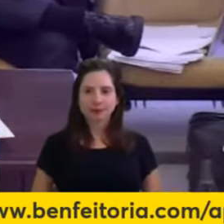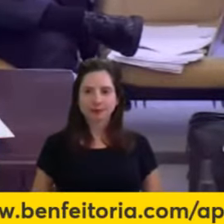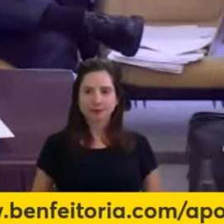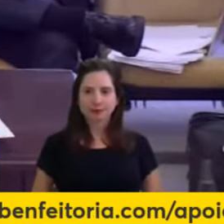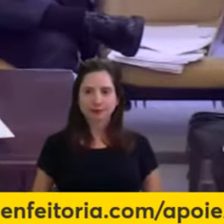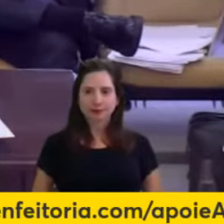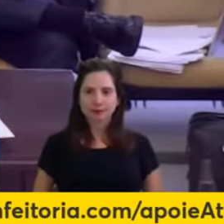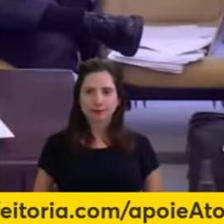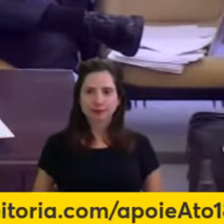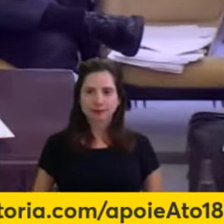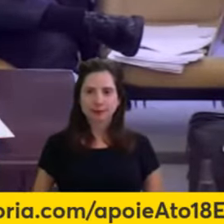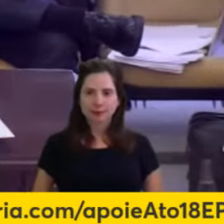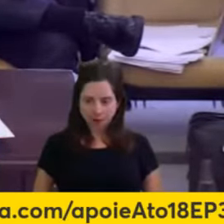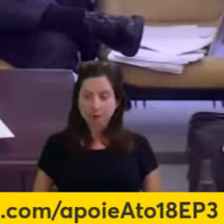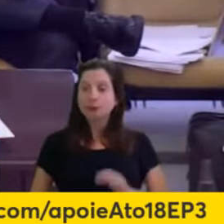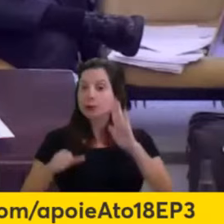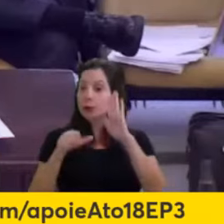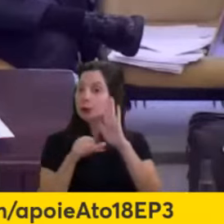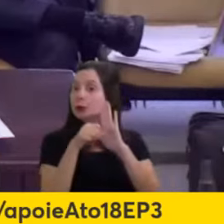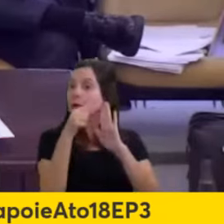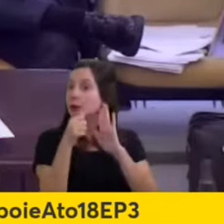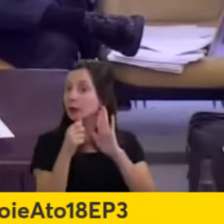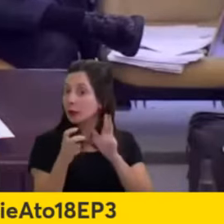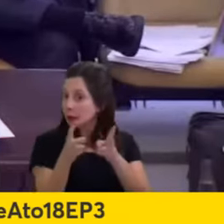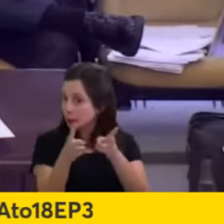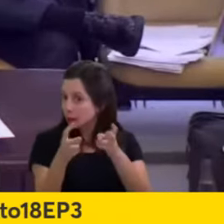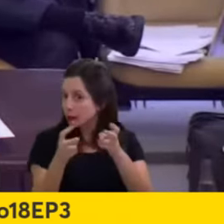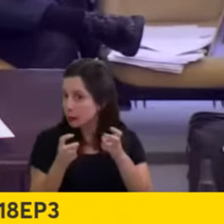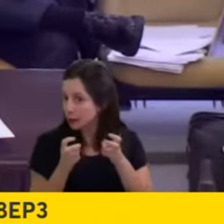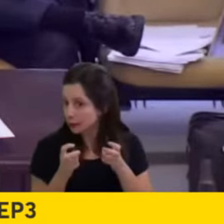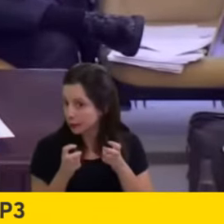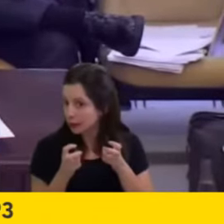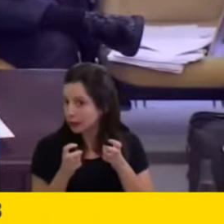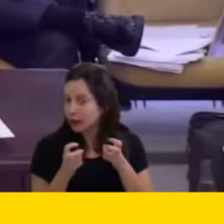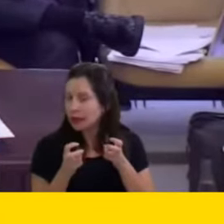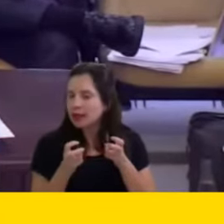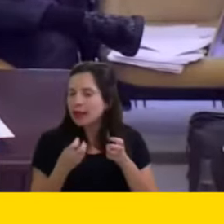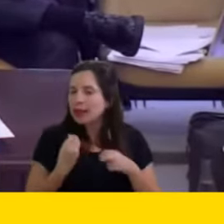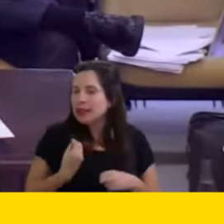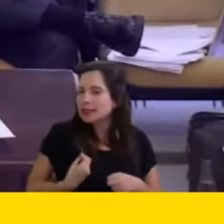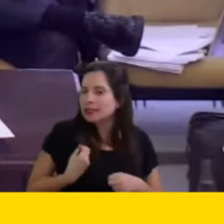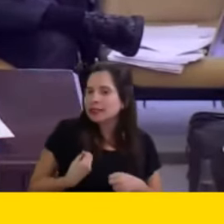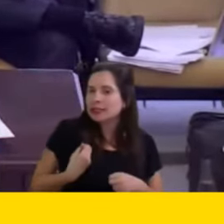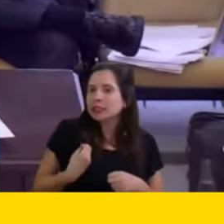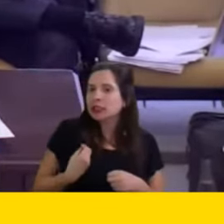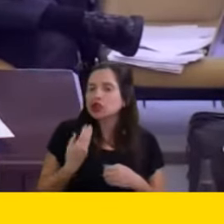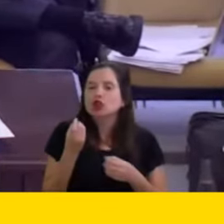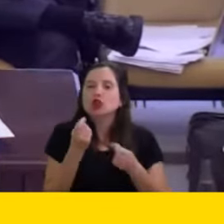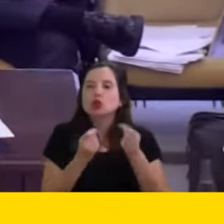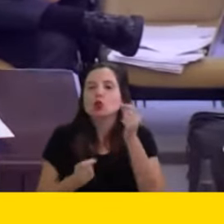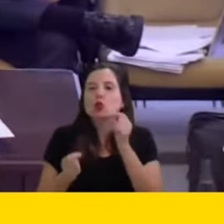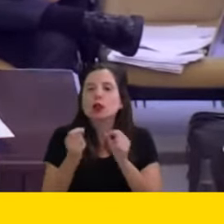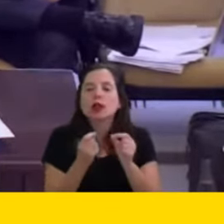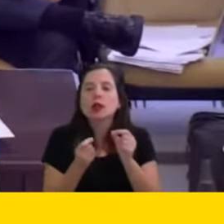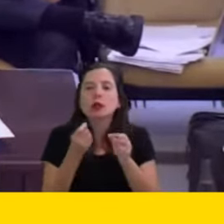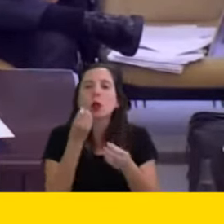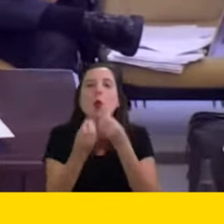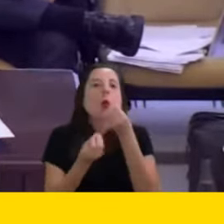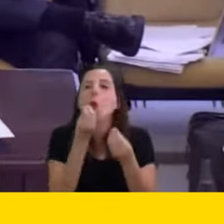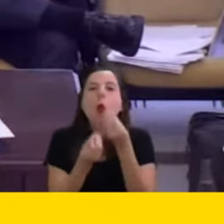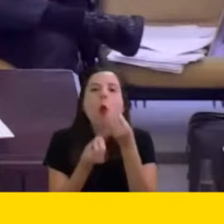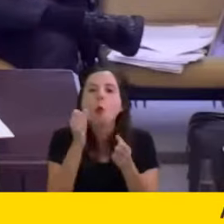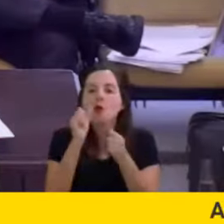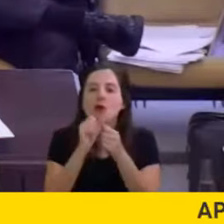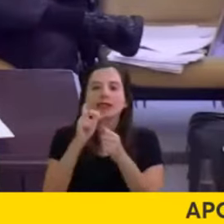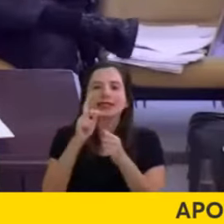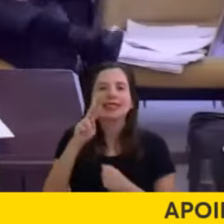TSE primeiro deles é dizer assim veja existe um vácuo não existe previsão do que fazer na pré-campanha então eles estão inventando o